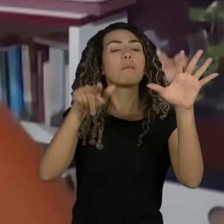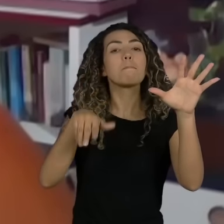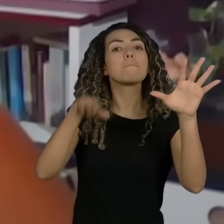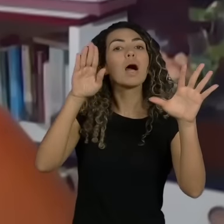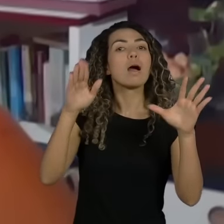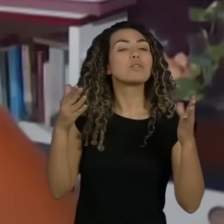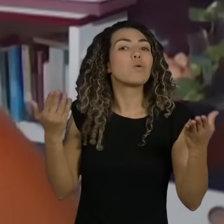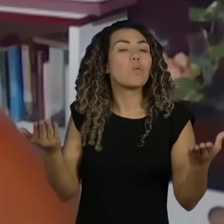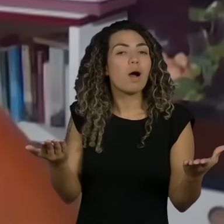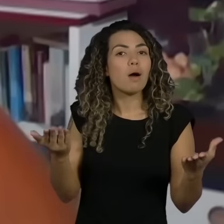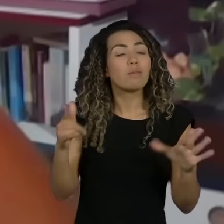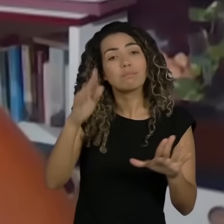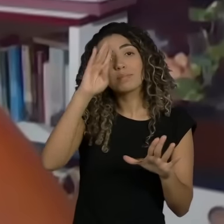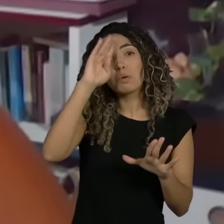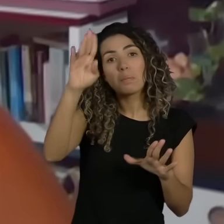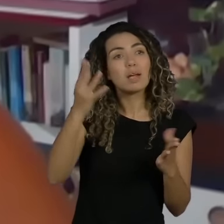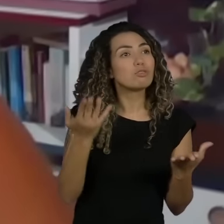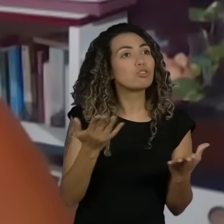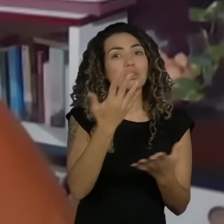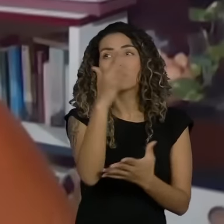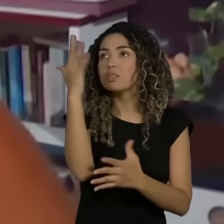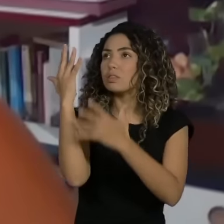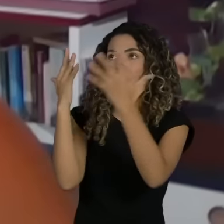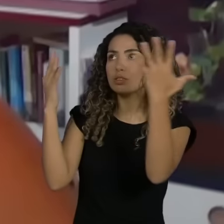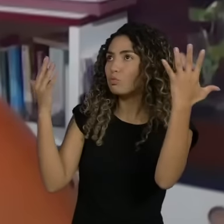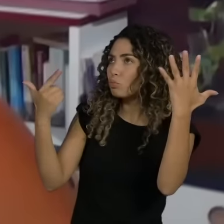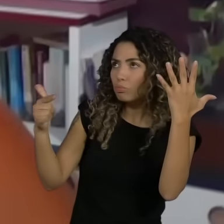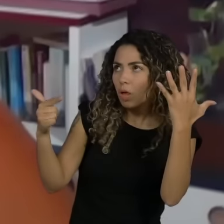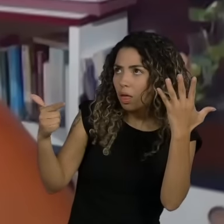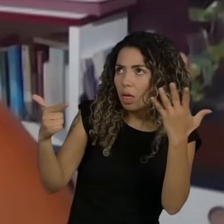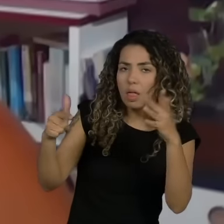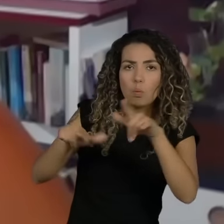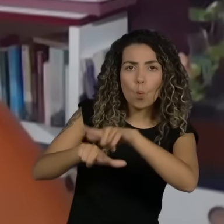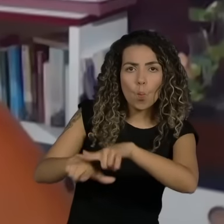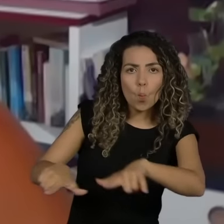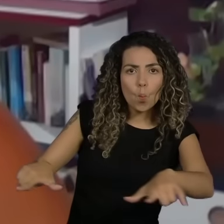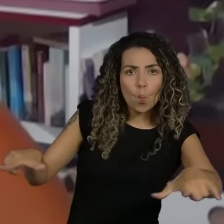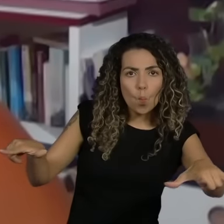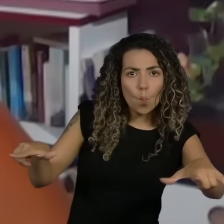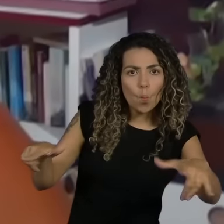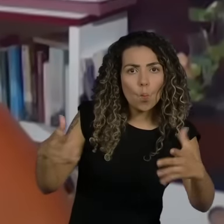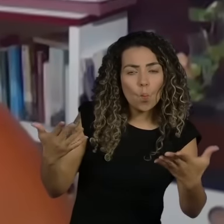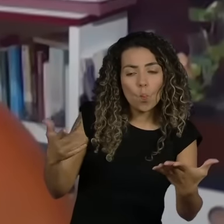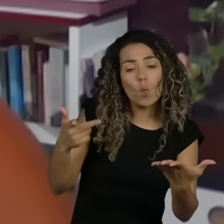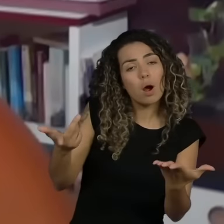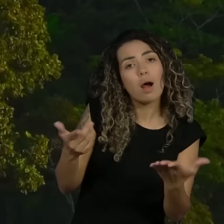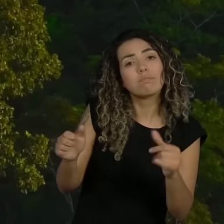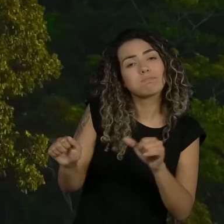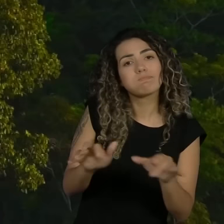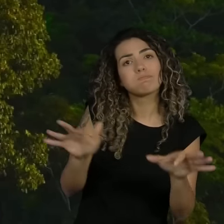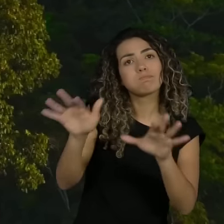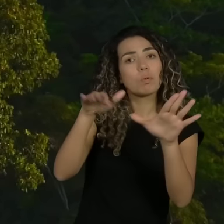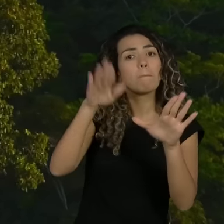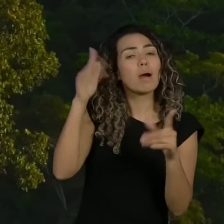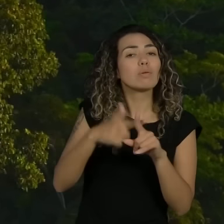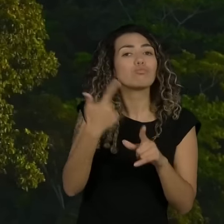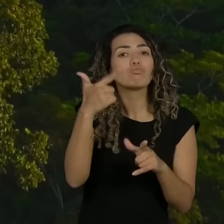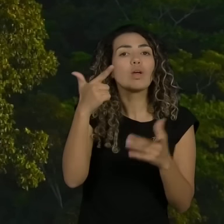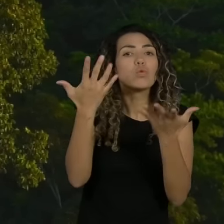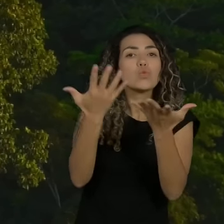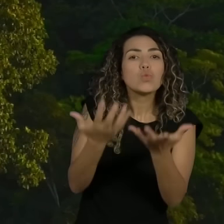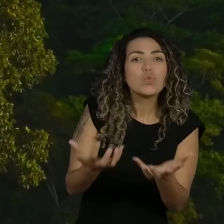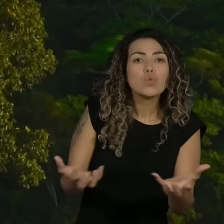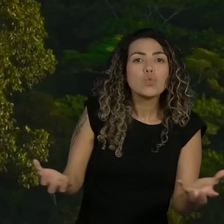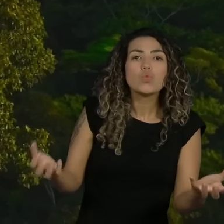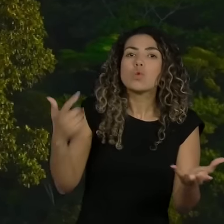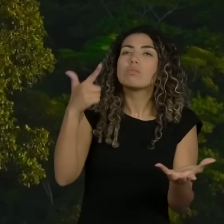quando a gente tira a vegetação nativa e substitui por outras formas de cobertura, né? E é importante falar que a floresta